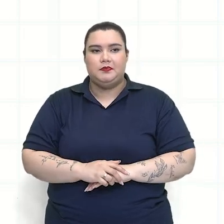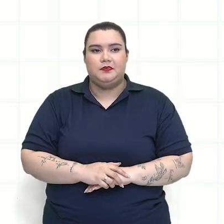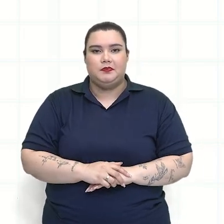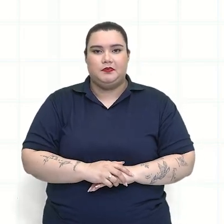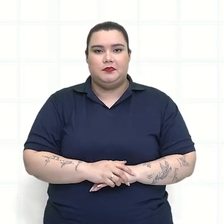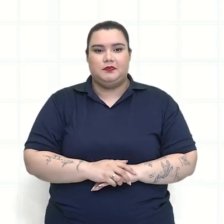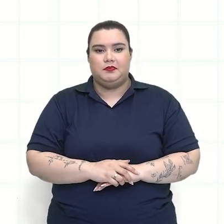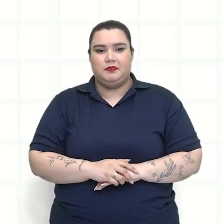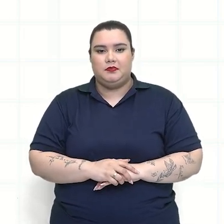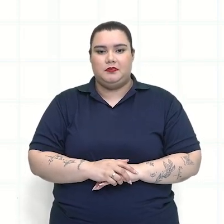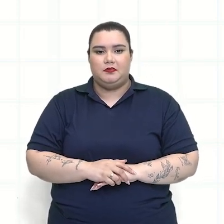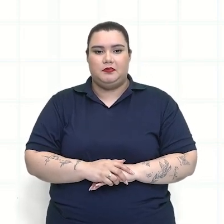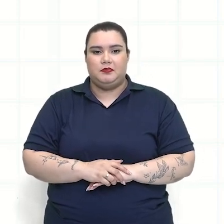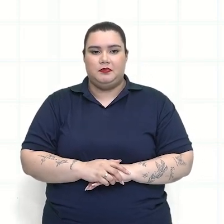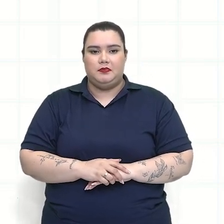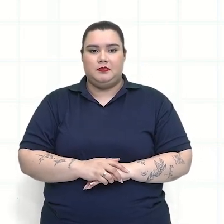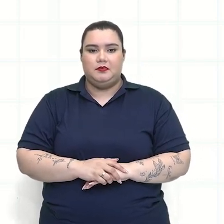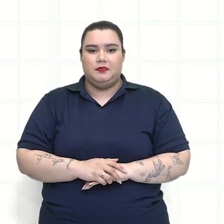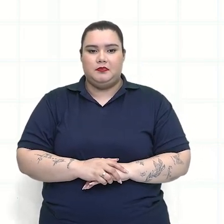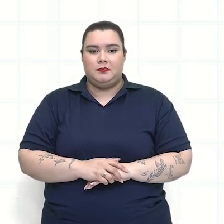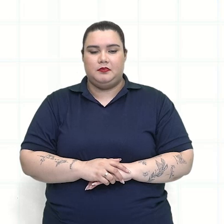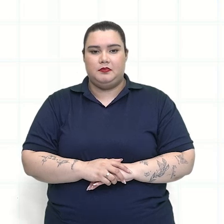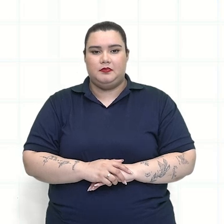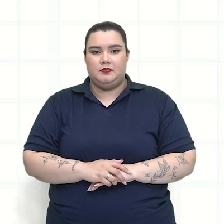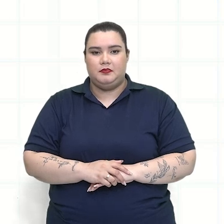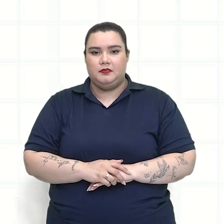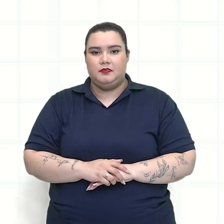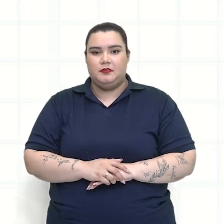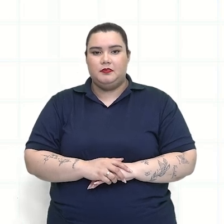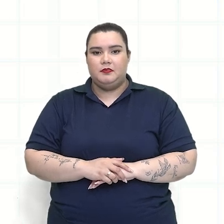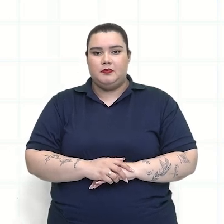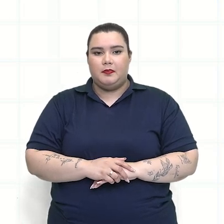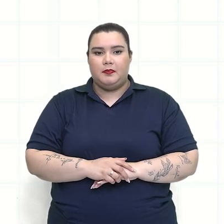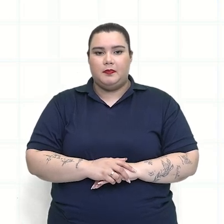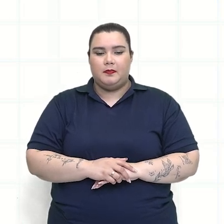Então, vamos verificar aqui.